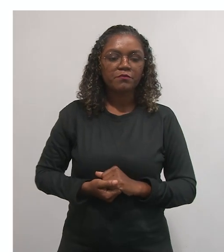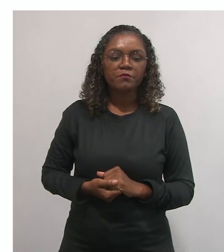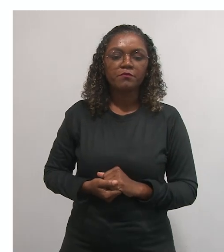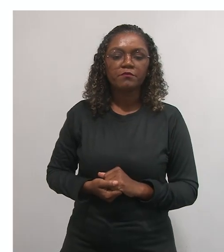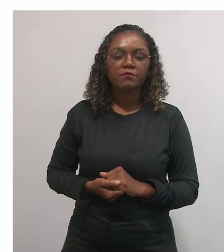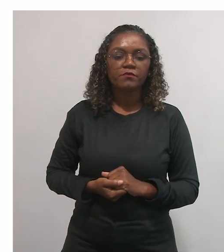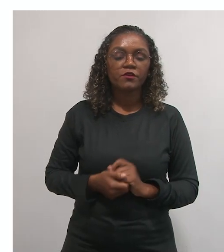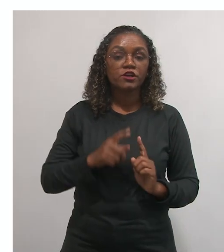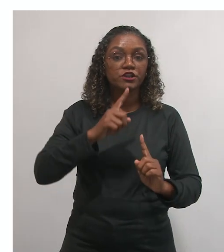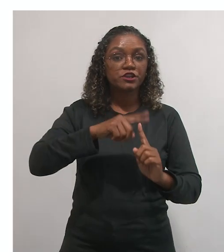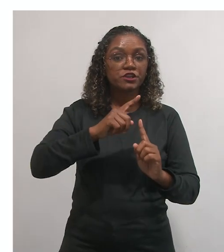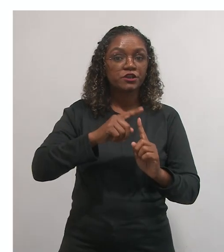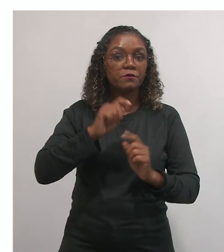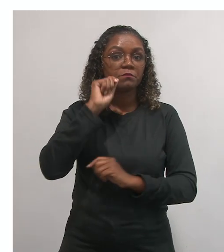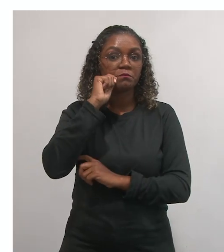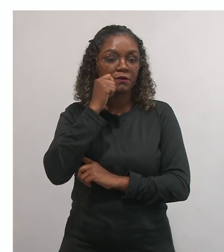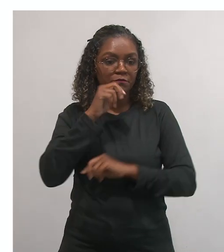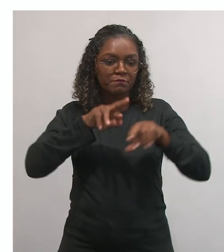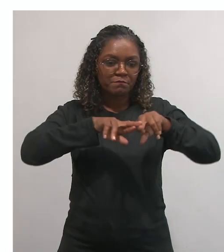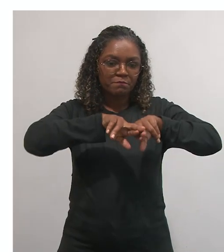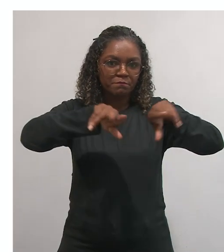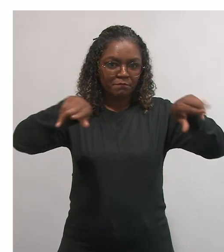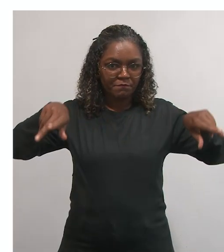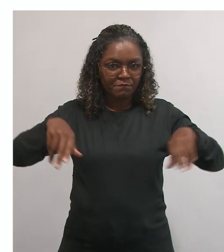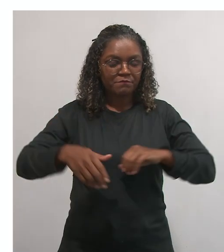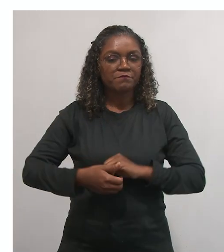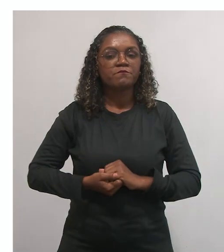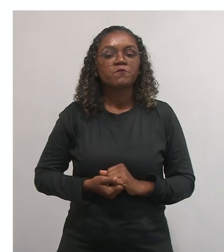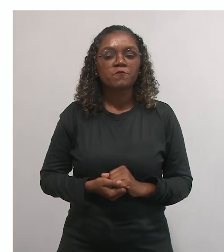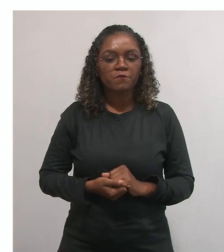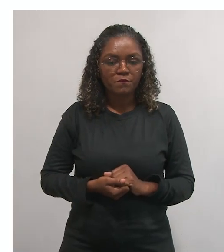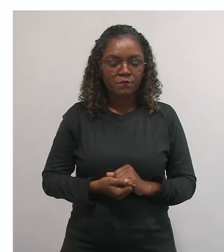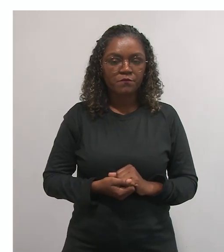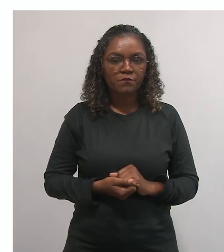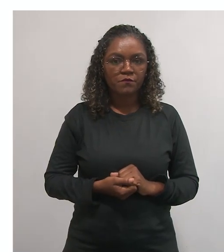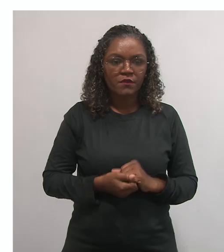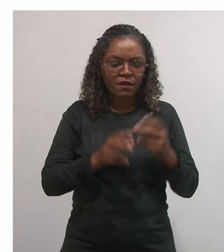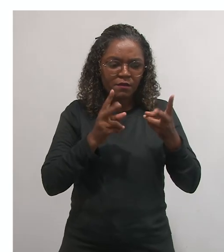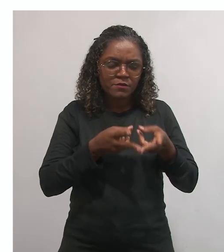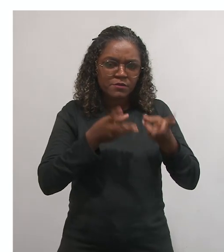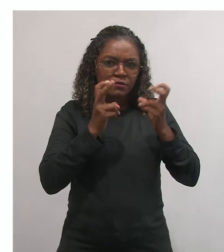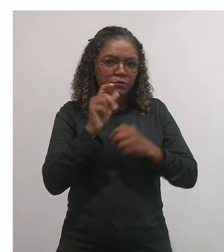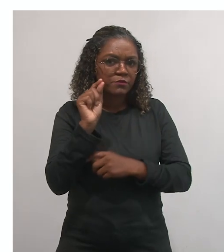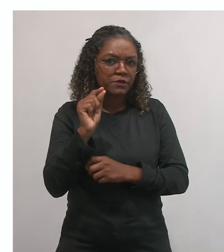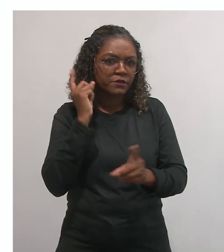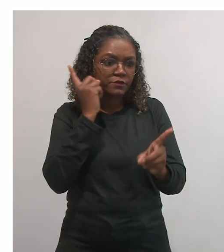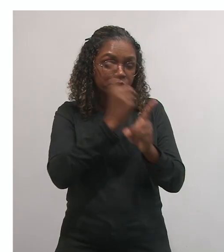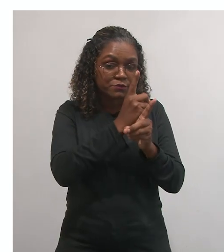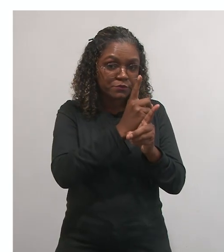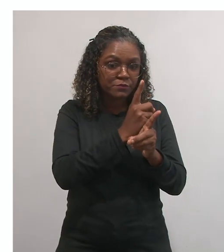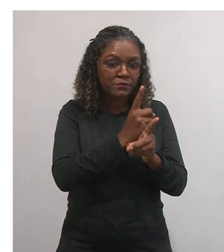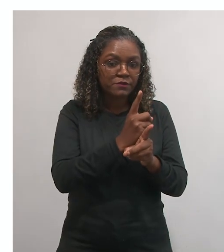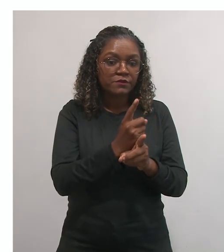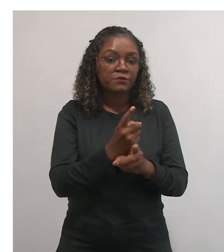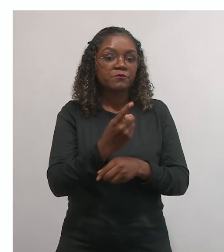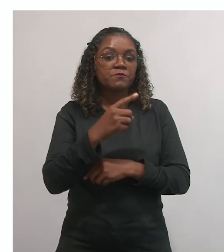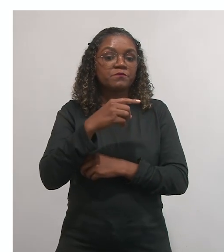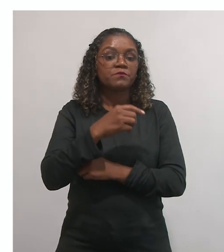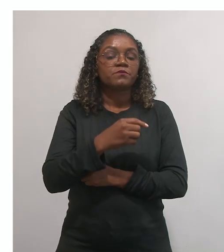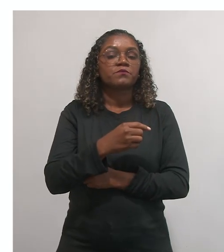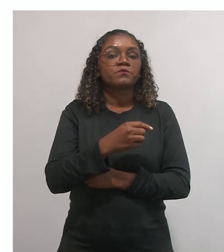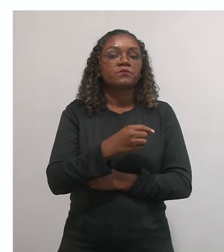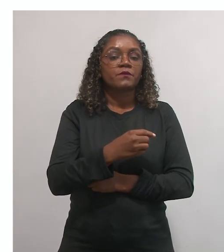Pães cinco tipos de pães diferent cinco produtos diferentes eles identificaram o quê a margem de